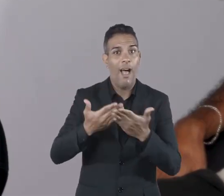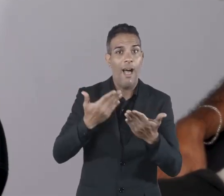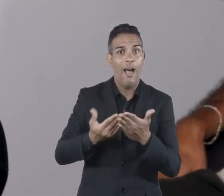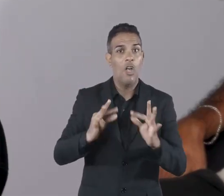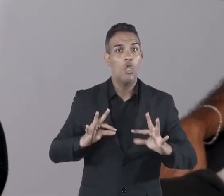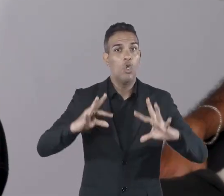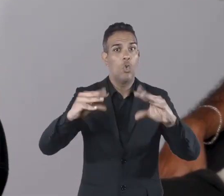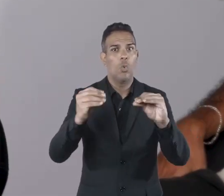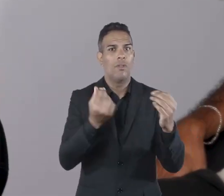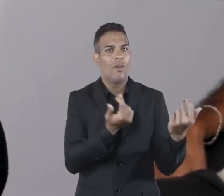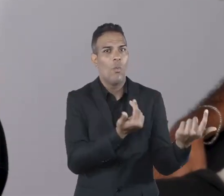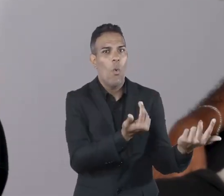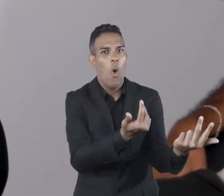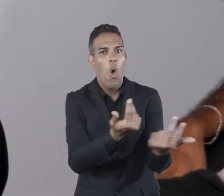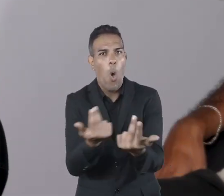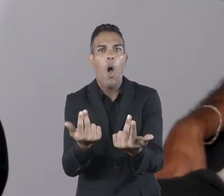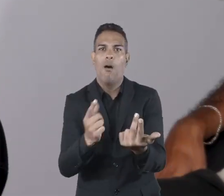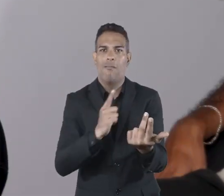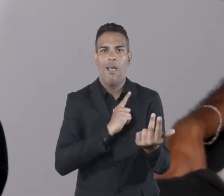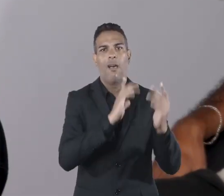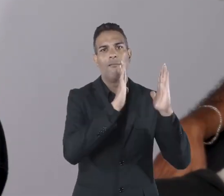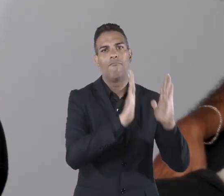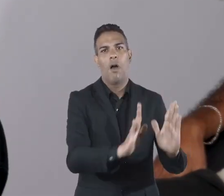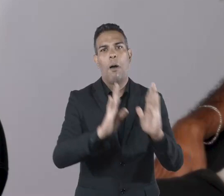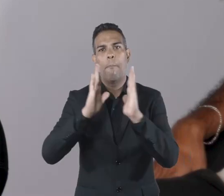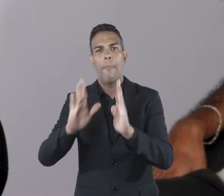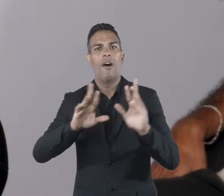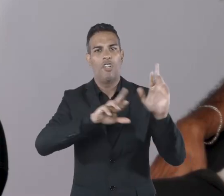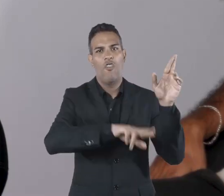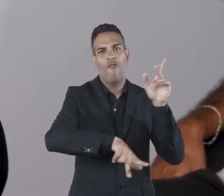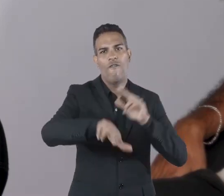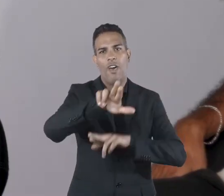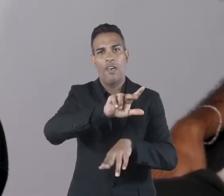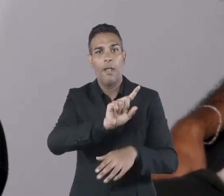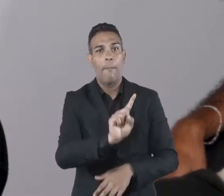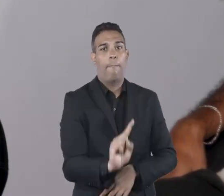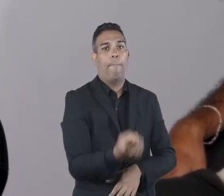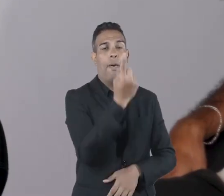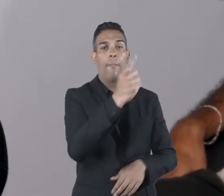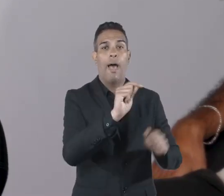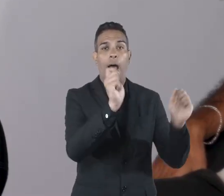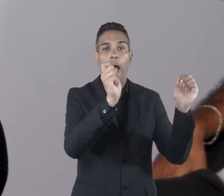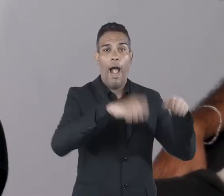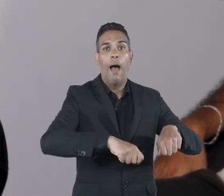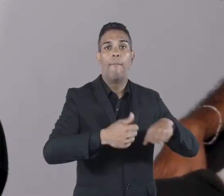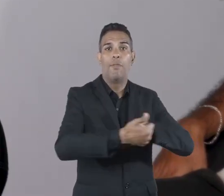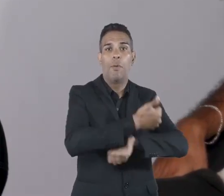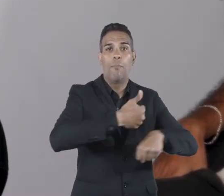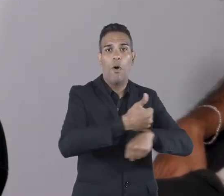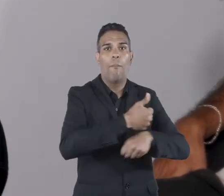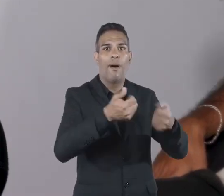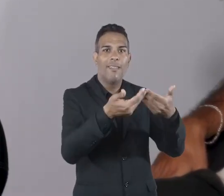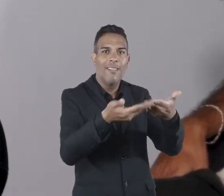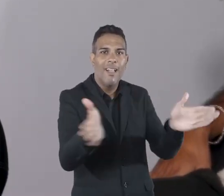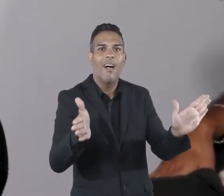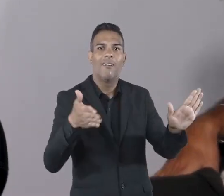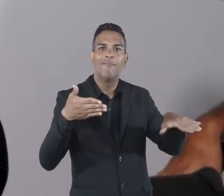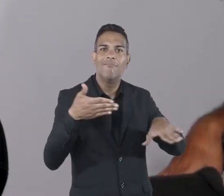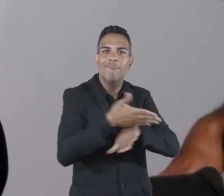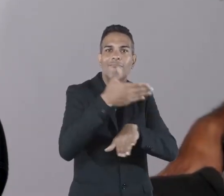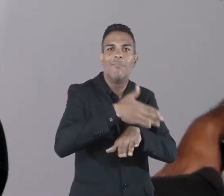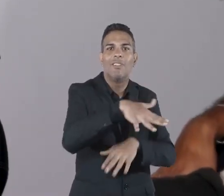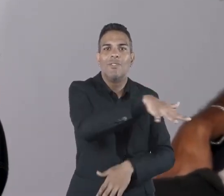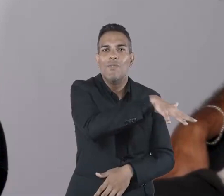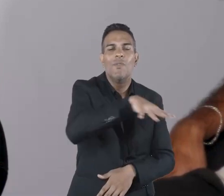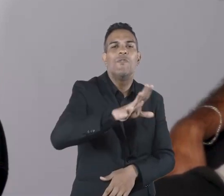porque as aulas do Abraço Cultural não são todas as mesmas. Então a gente tem essa primeira capacitação profissional,